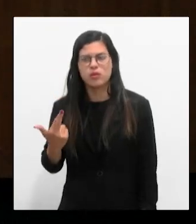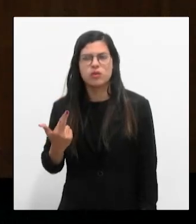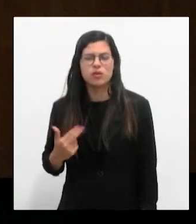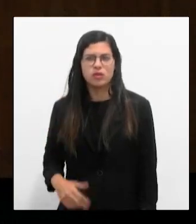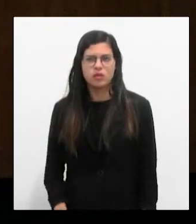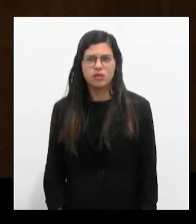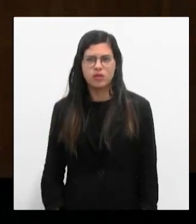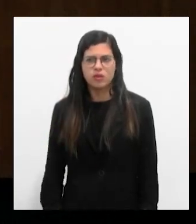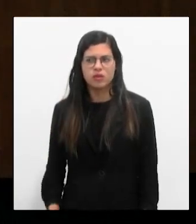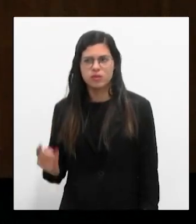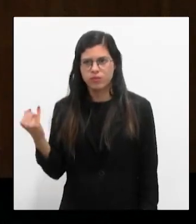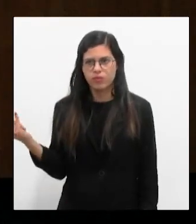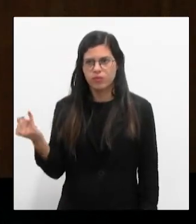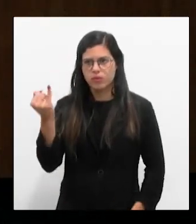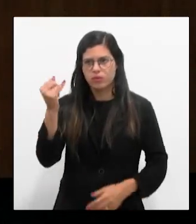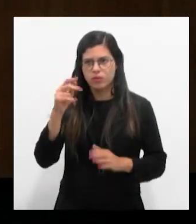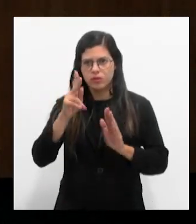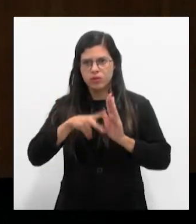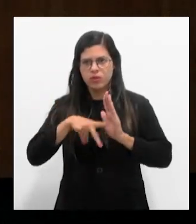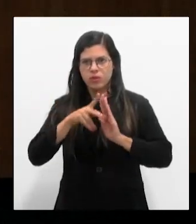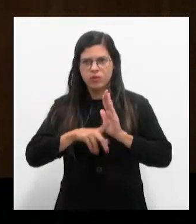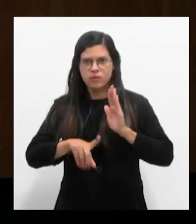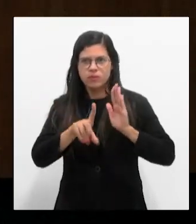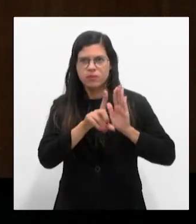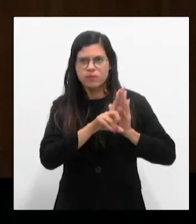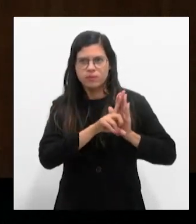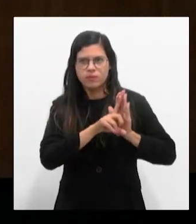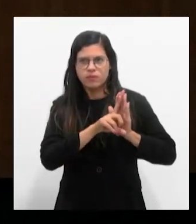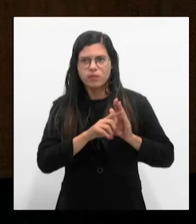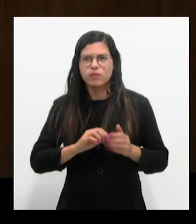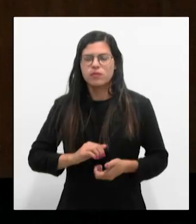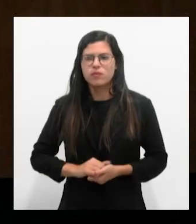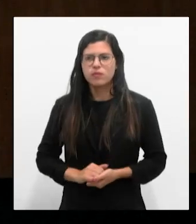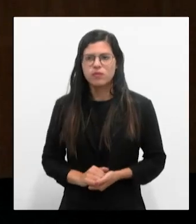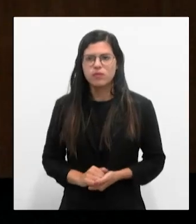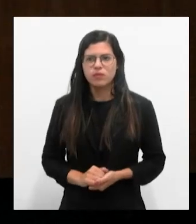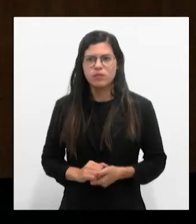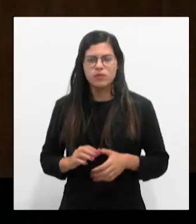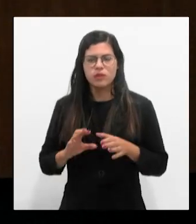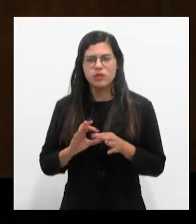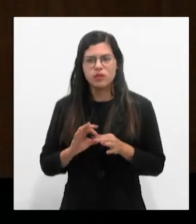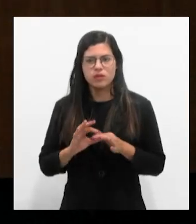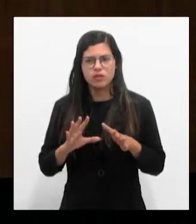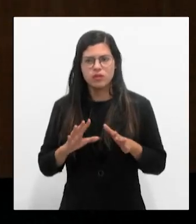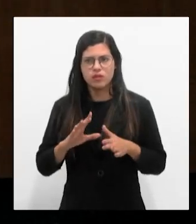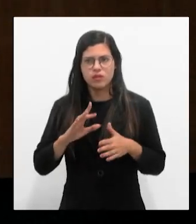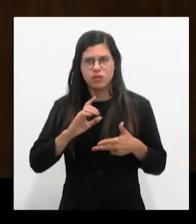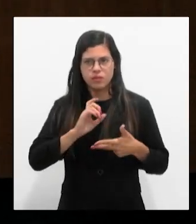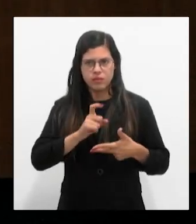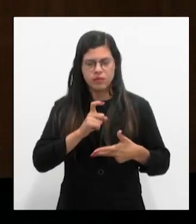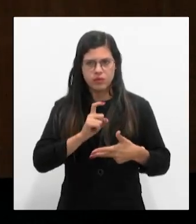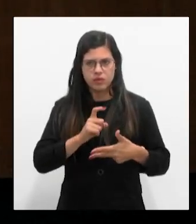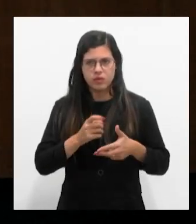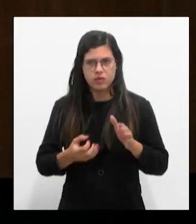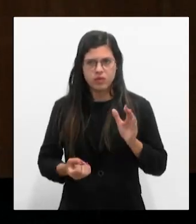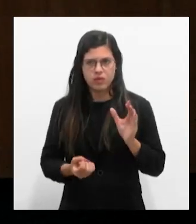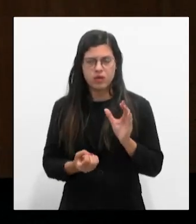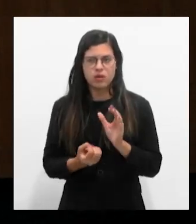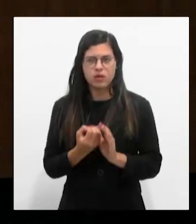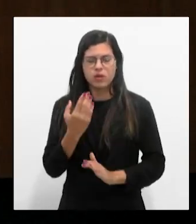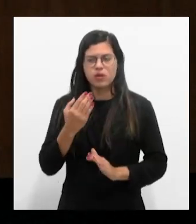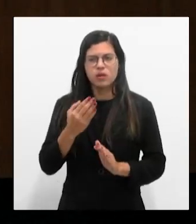esse importante projeto de lei que autoriza o Poder Executivo a criar